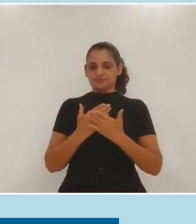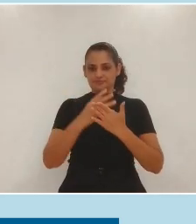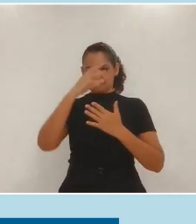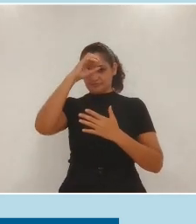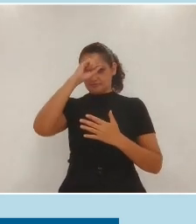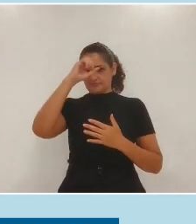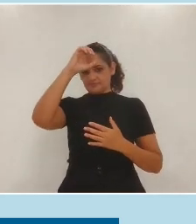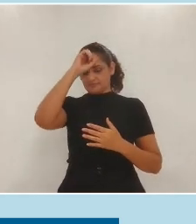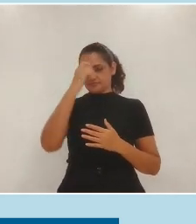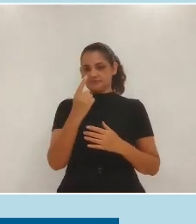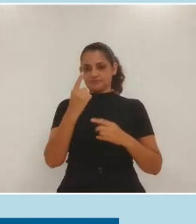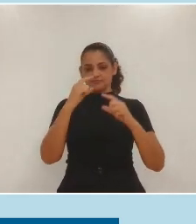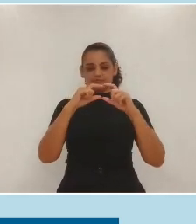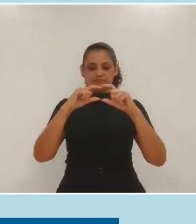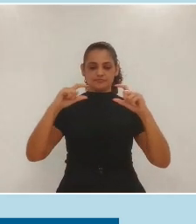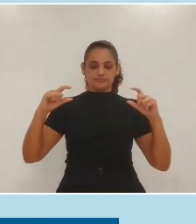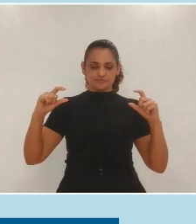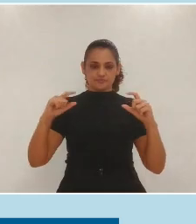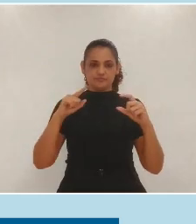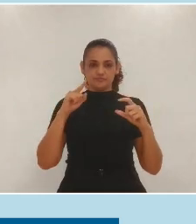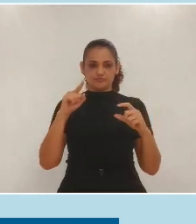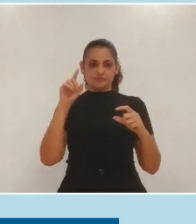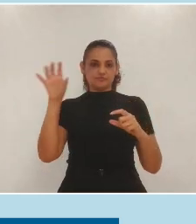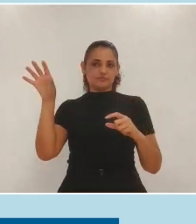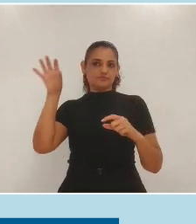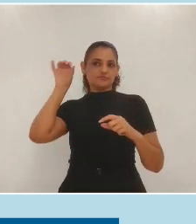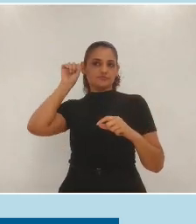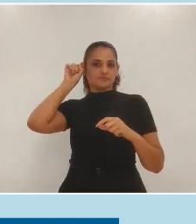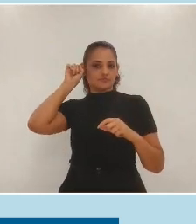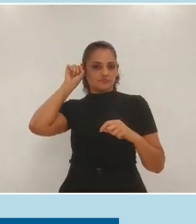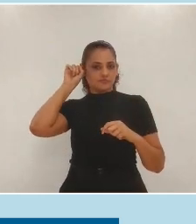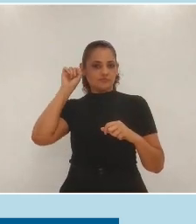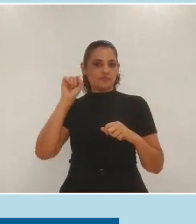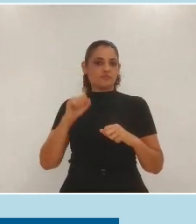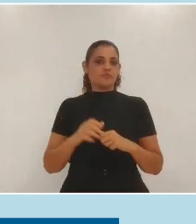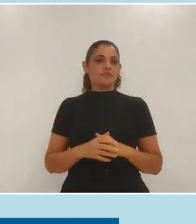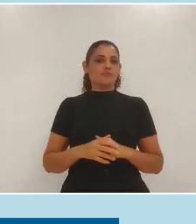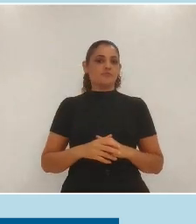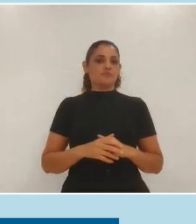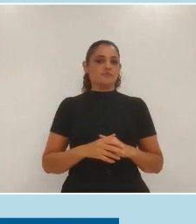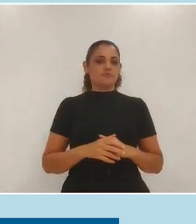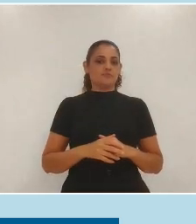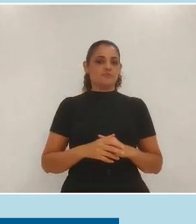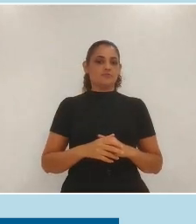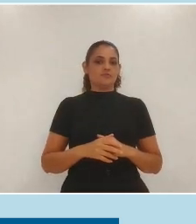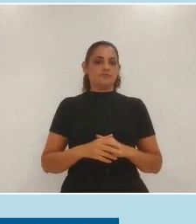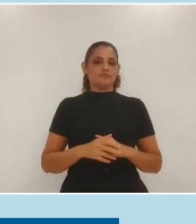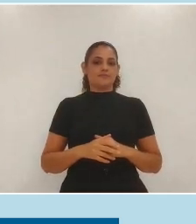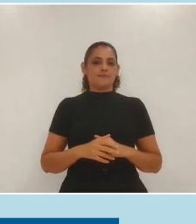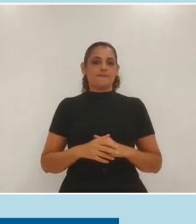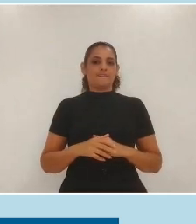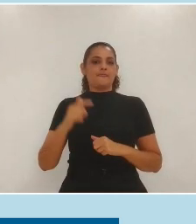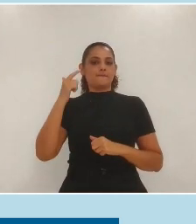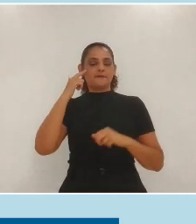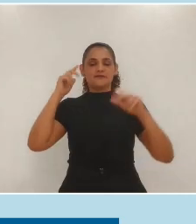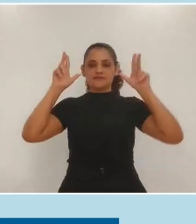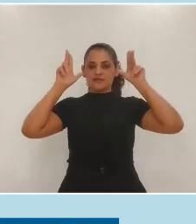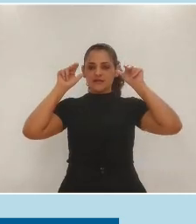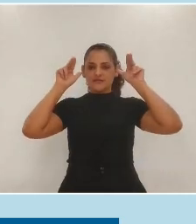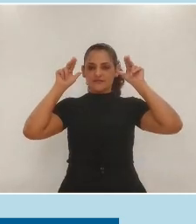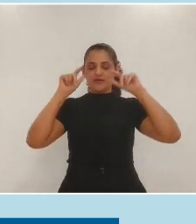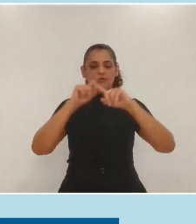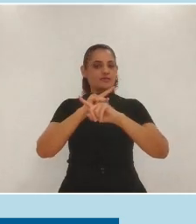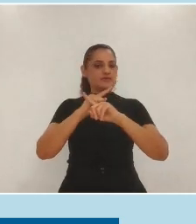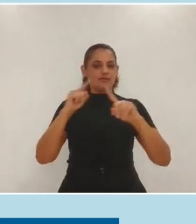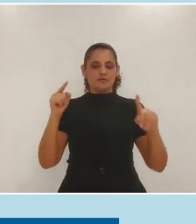frase. Quando você ouvir o som de casco, pense em cavalos e não em zebras. O termo